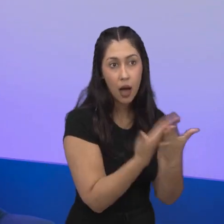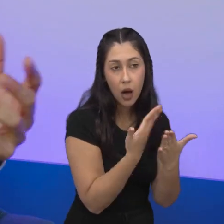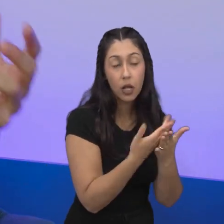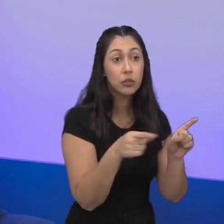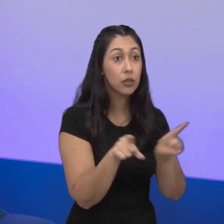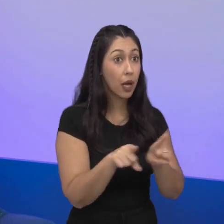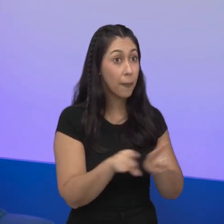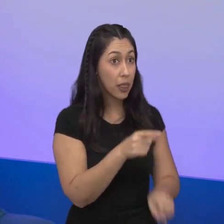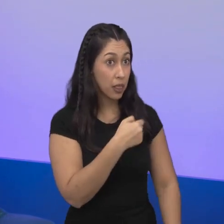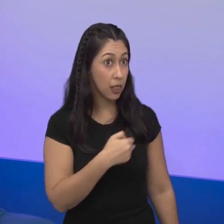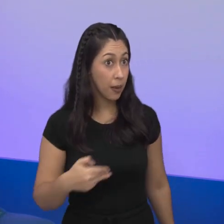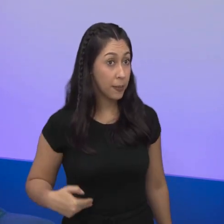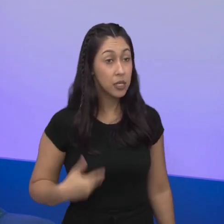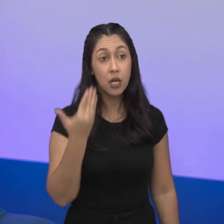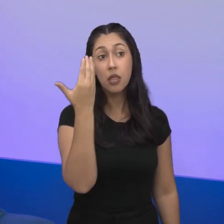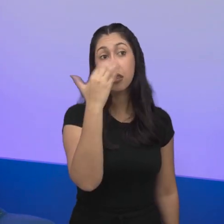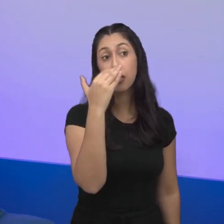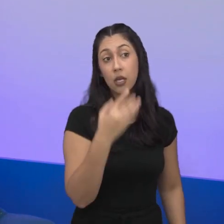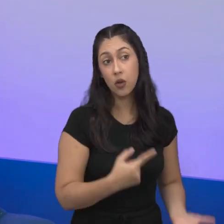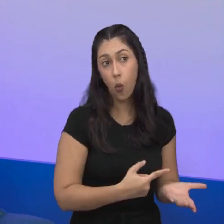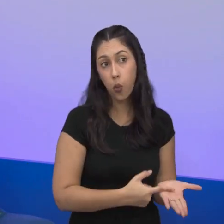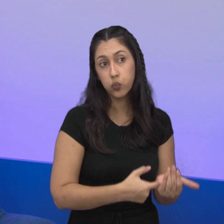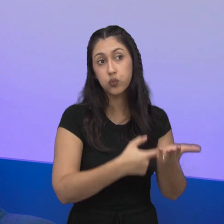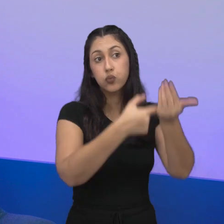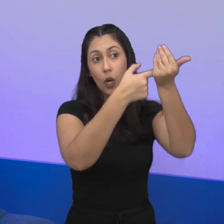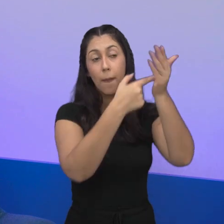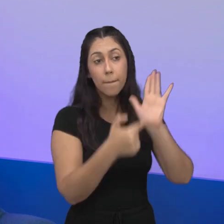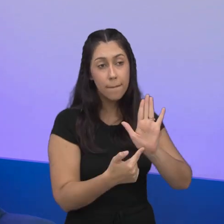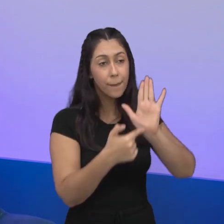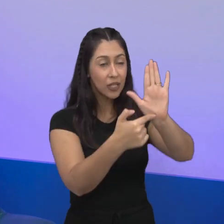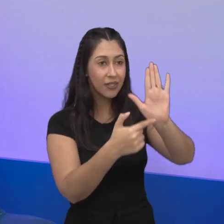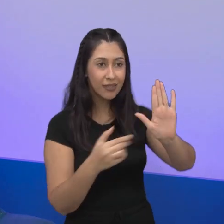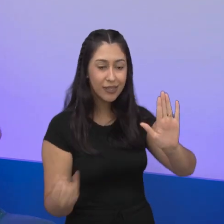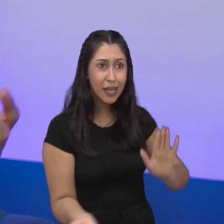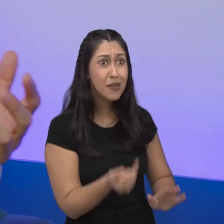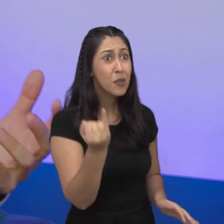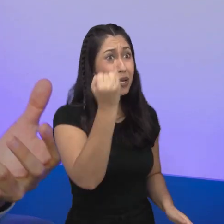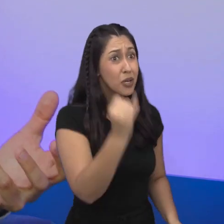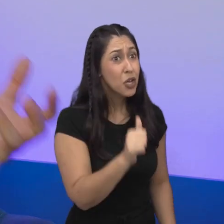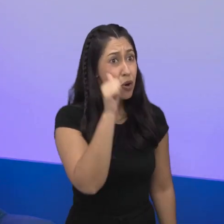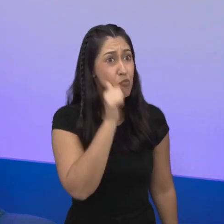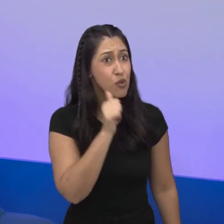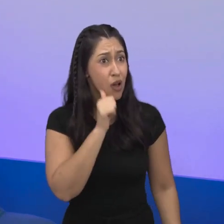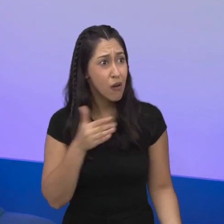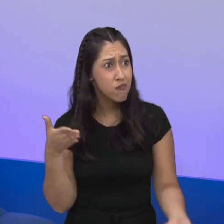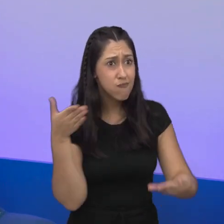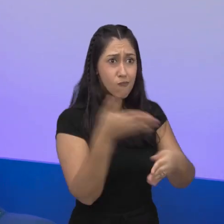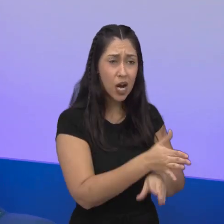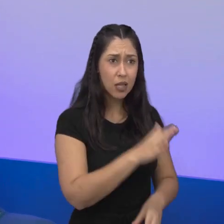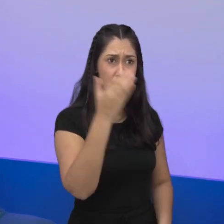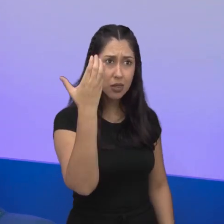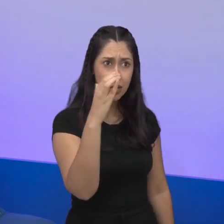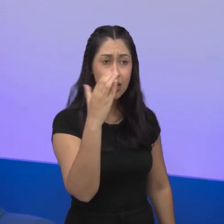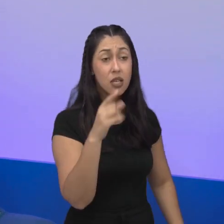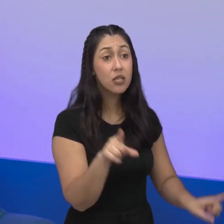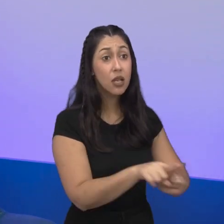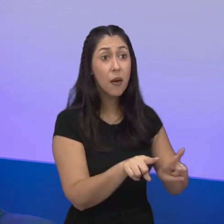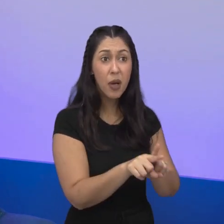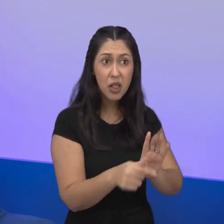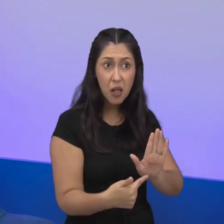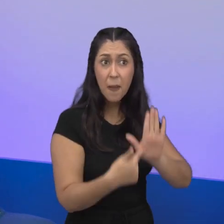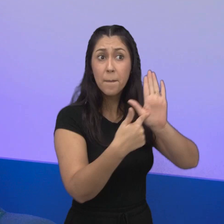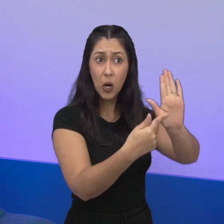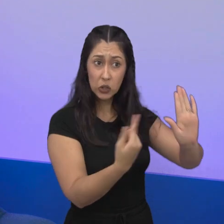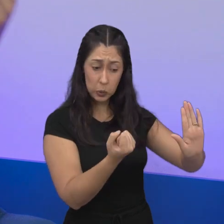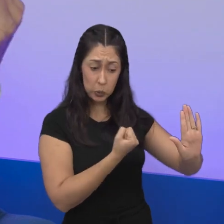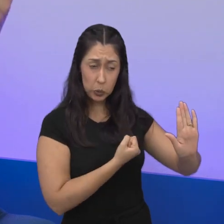A gente teve a ministra de Ciência e Tecnologia falando da importância de colocar mais mulheres na ciência. Ela até trouxe